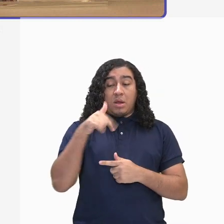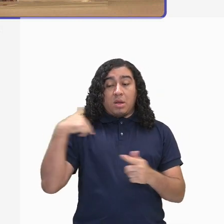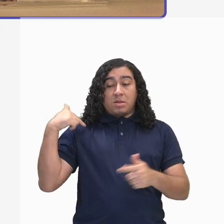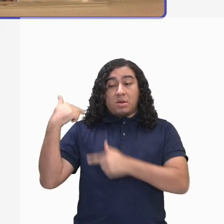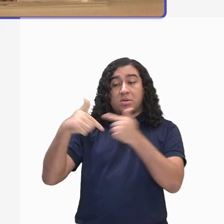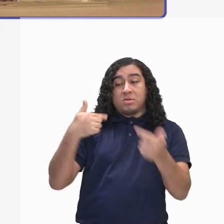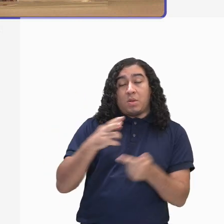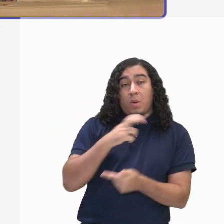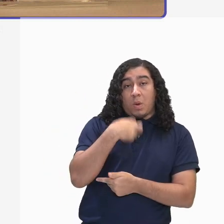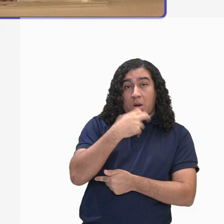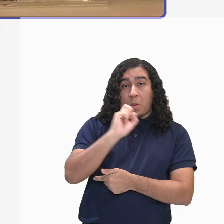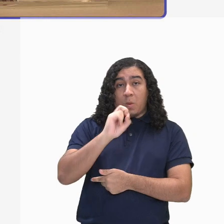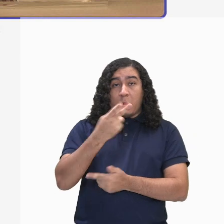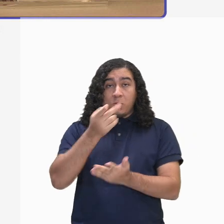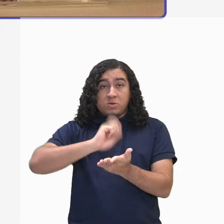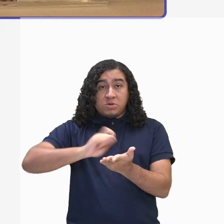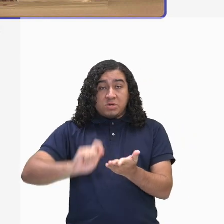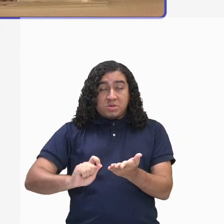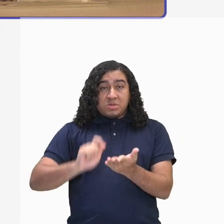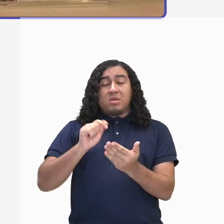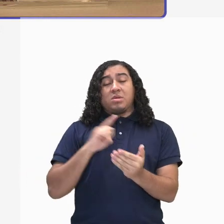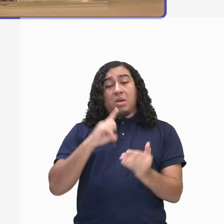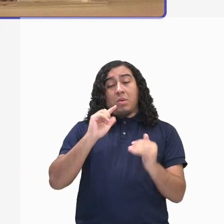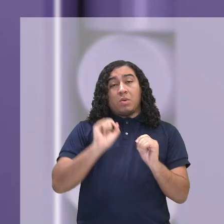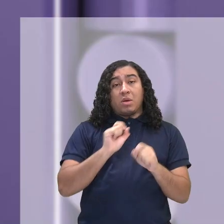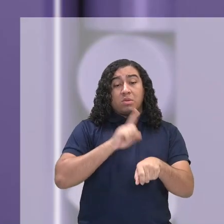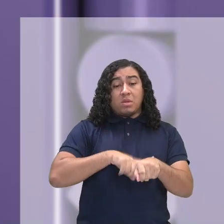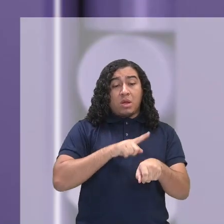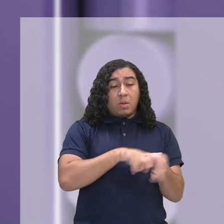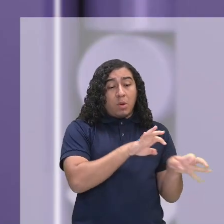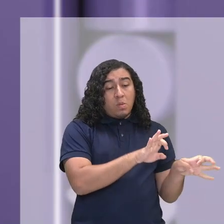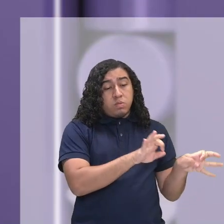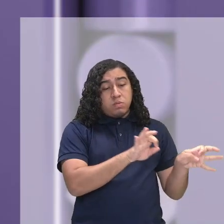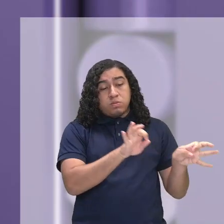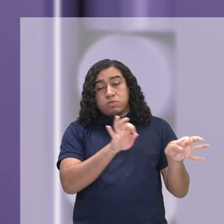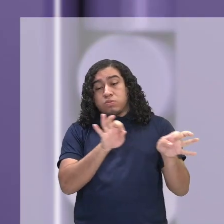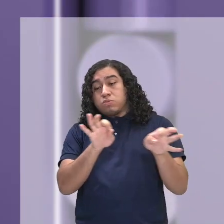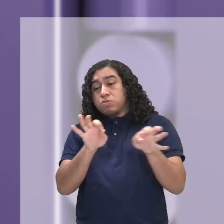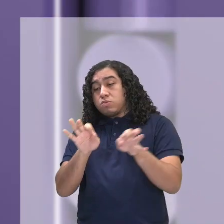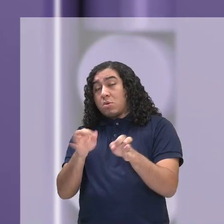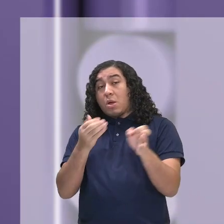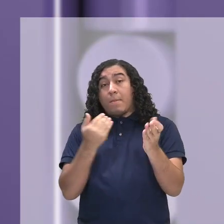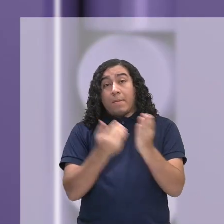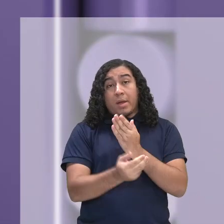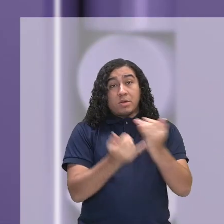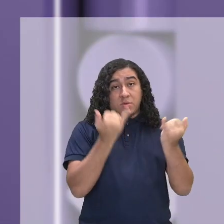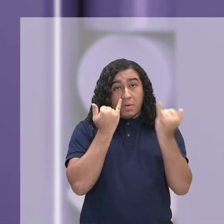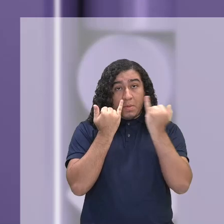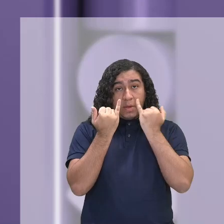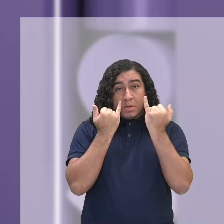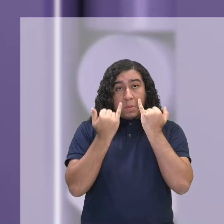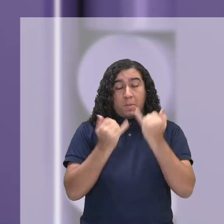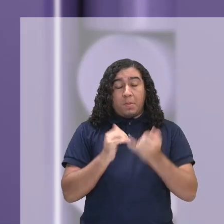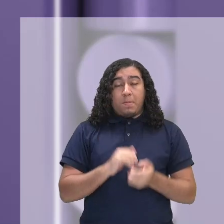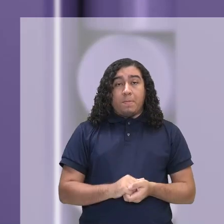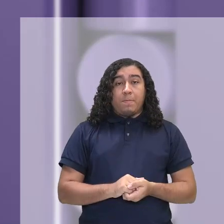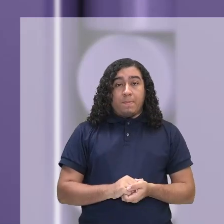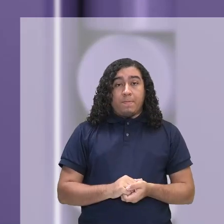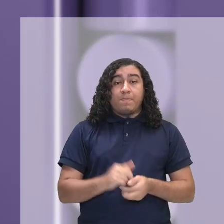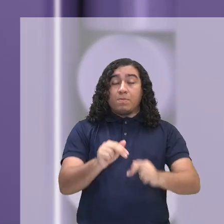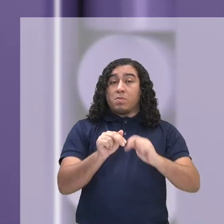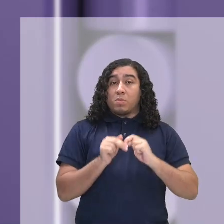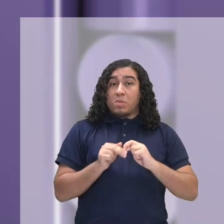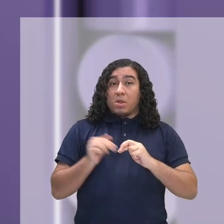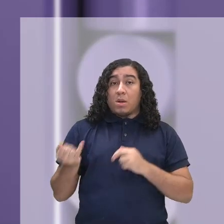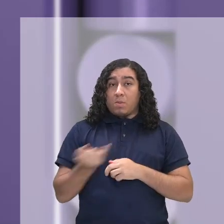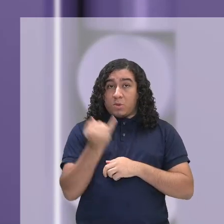sejam as tradições escritas, à medida que o tempo vai passando, elas podem ir se perdendo, né? Então, por isso que é